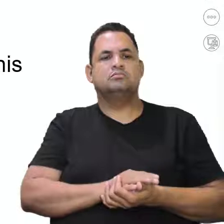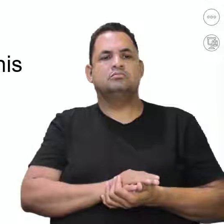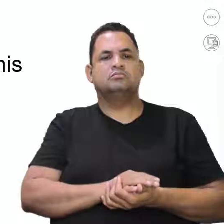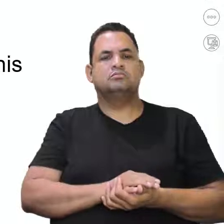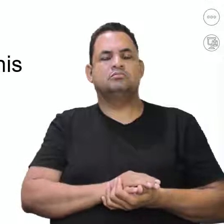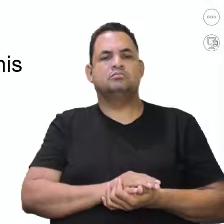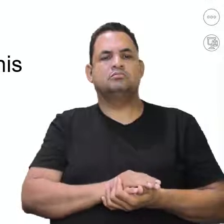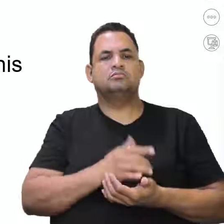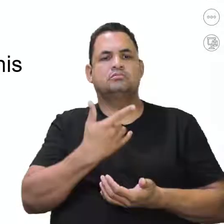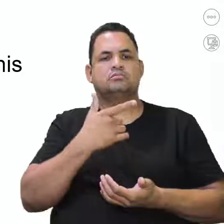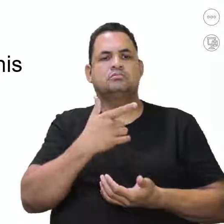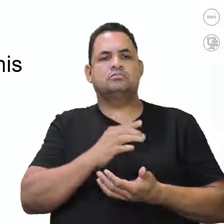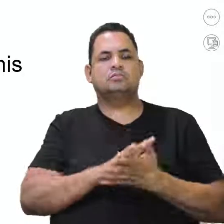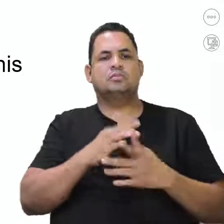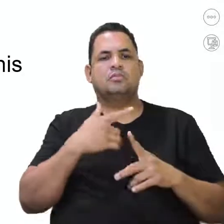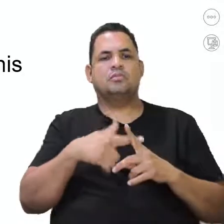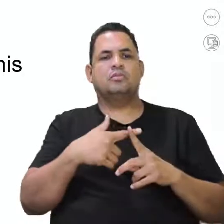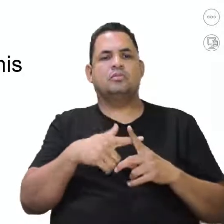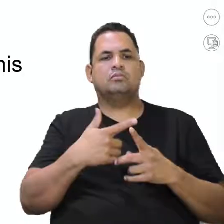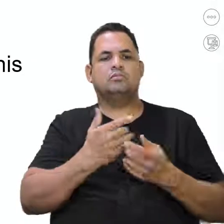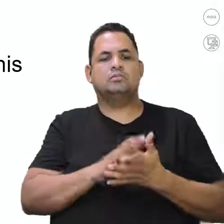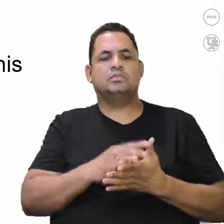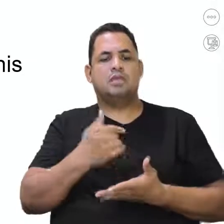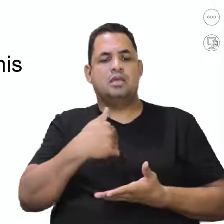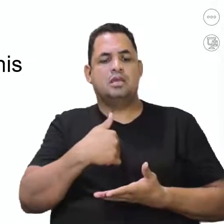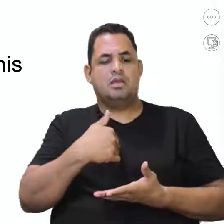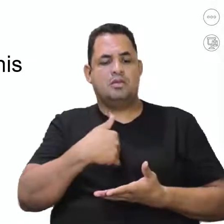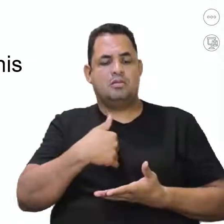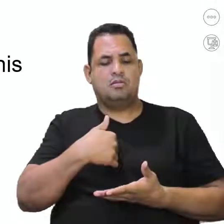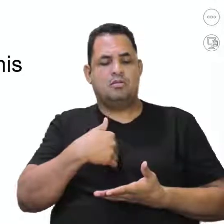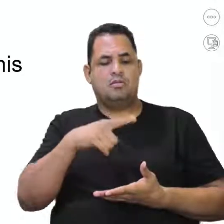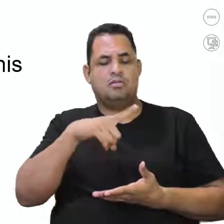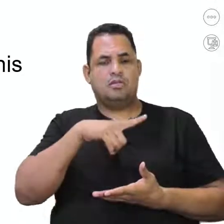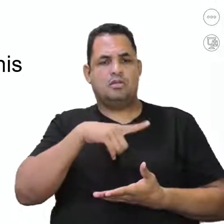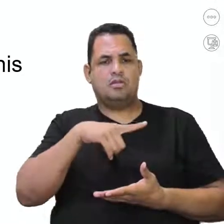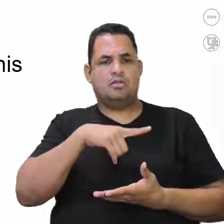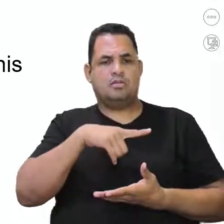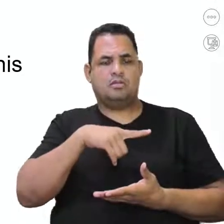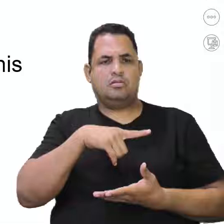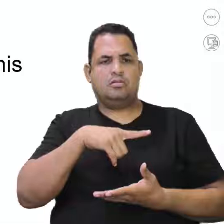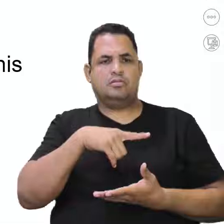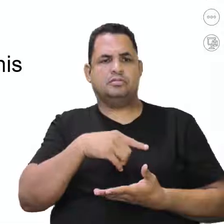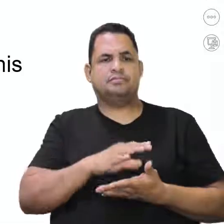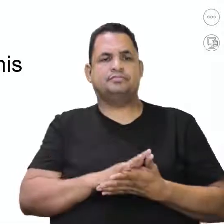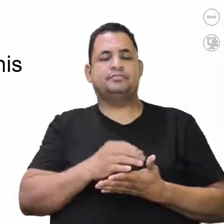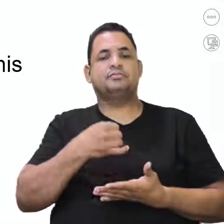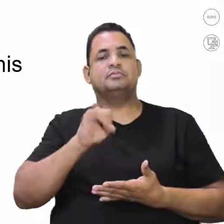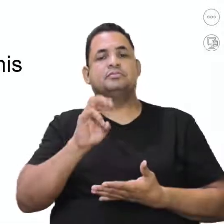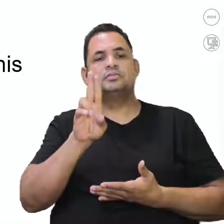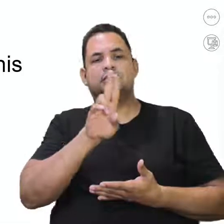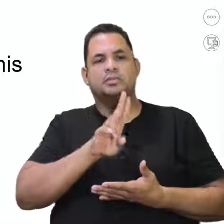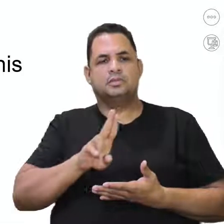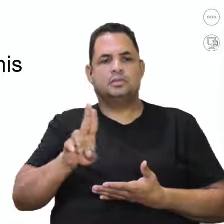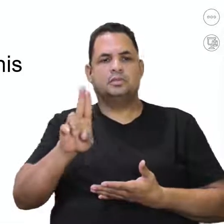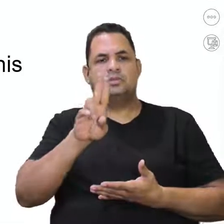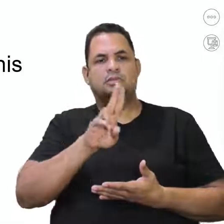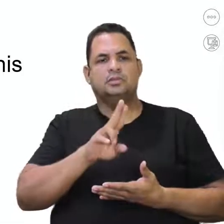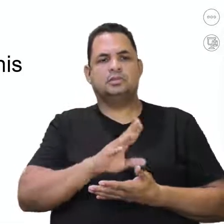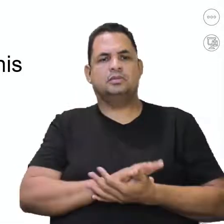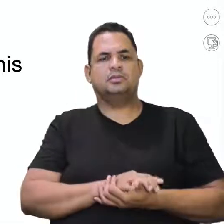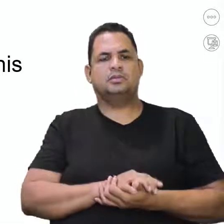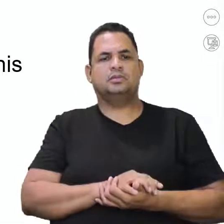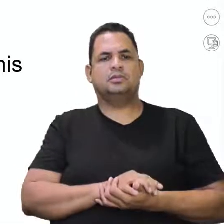do não tenho, porque I have é eu tenho. Eu não usei I don't have. Se eu fosse usar I